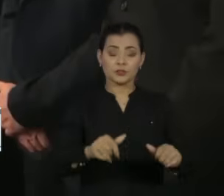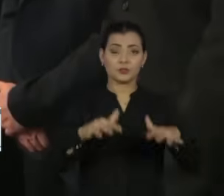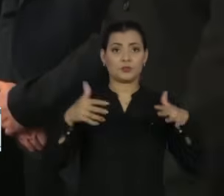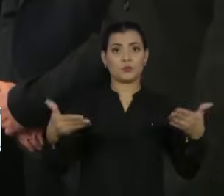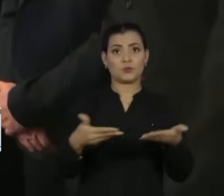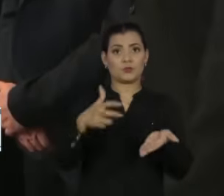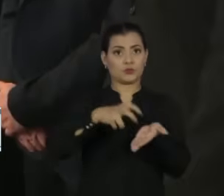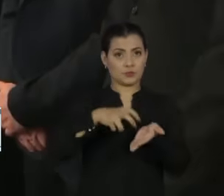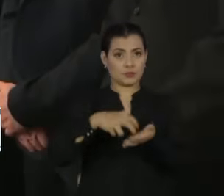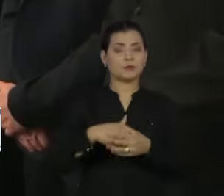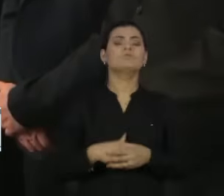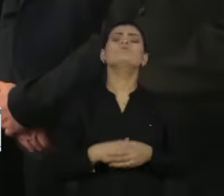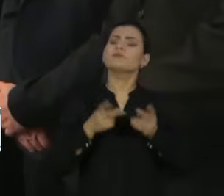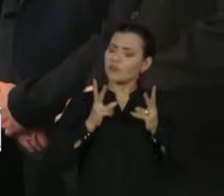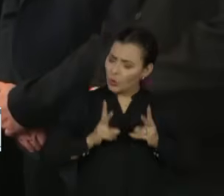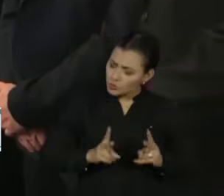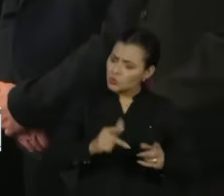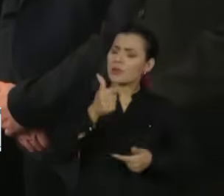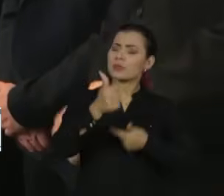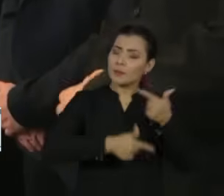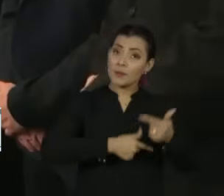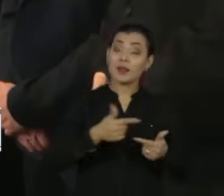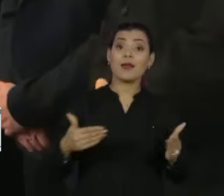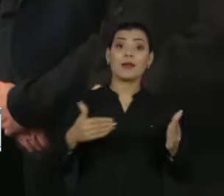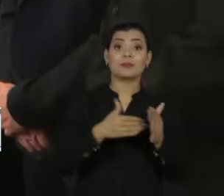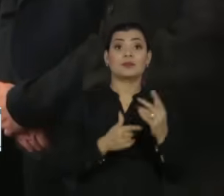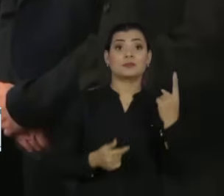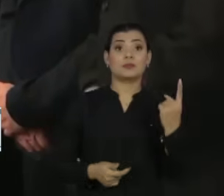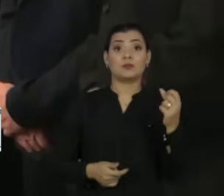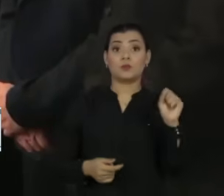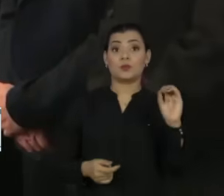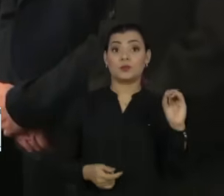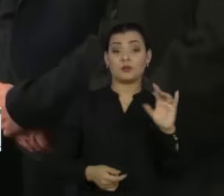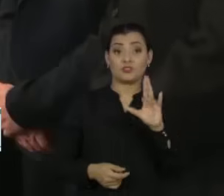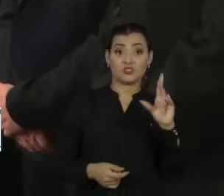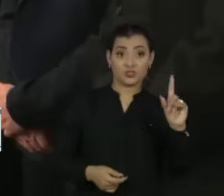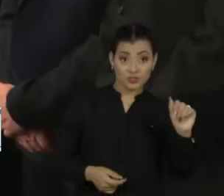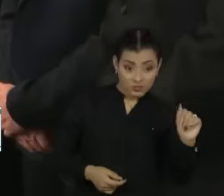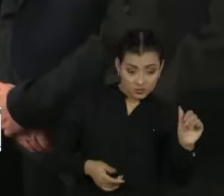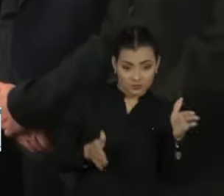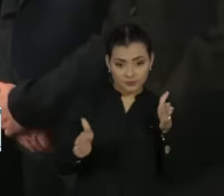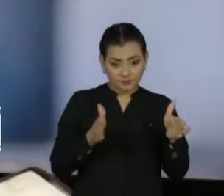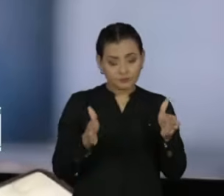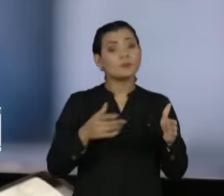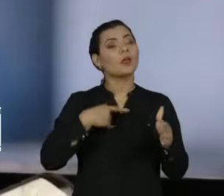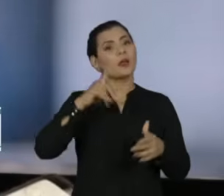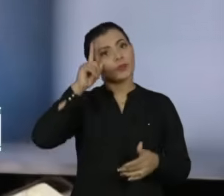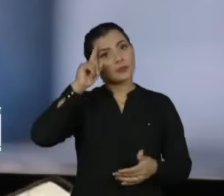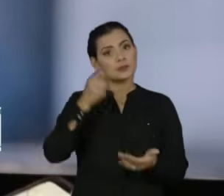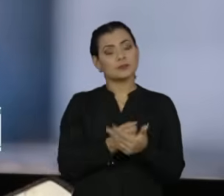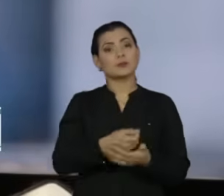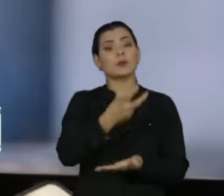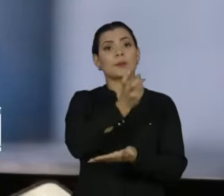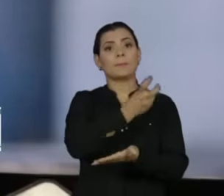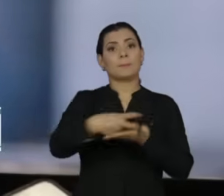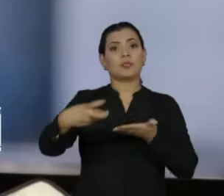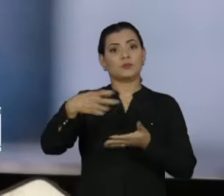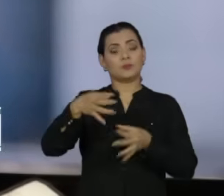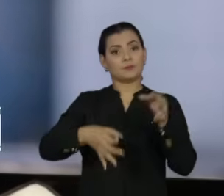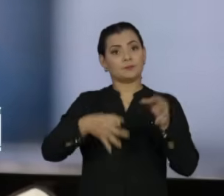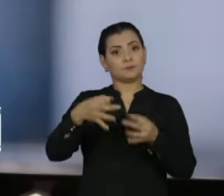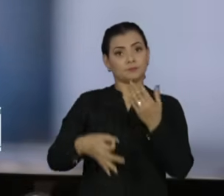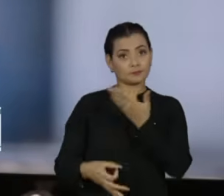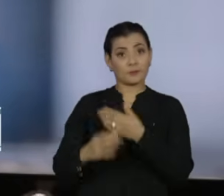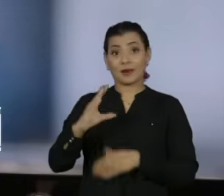hoje. Ela pode permanecer no governo por até 180 dias, prazo para o julgamento do impeachment do governador Carlos